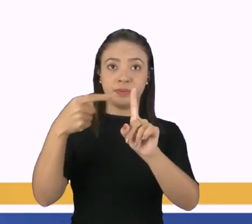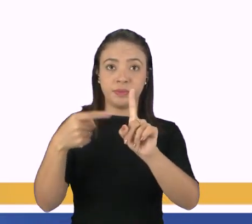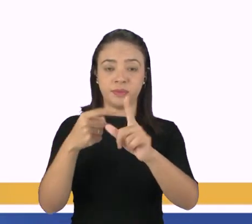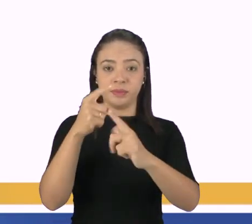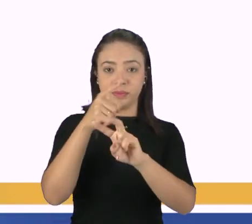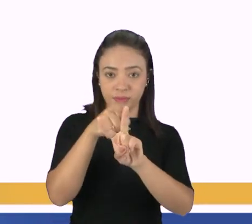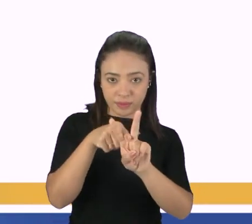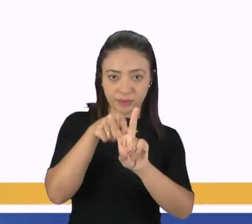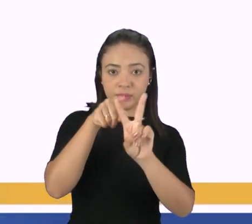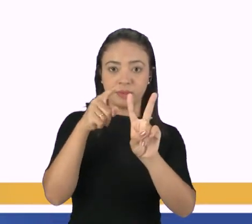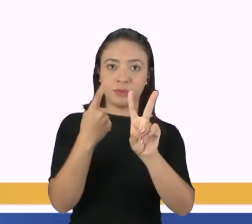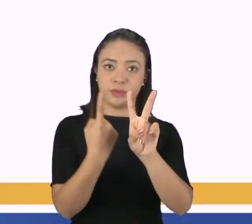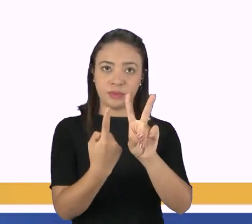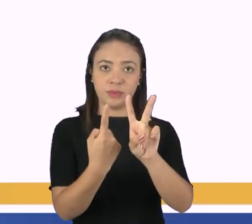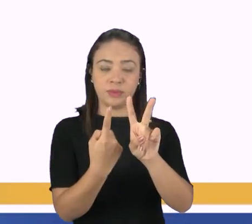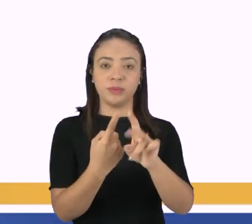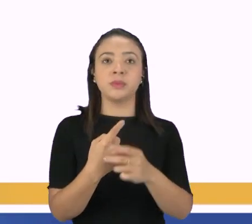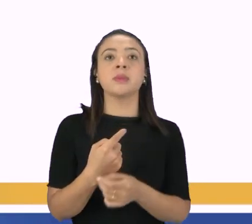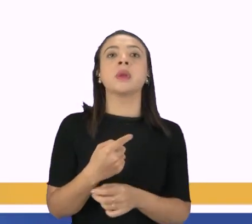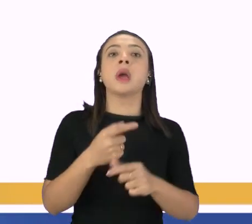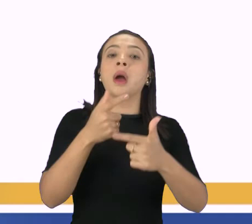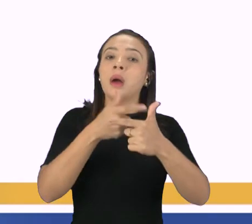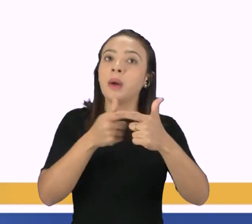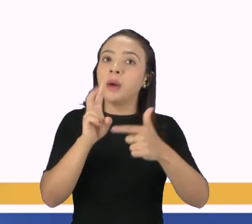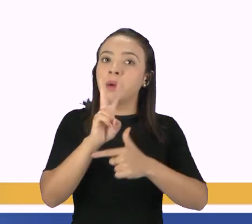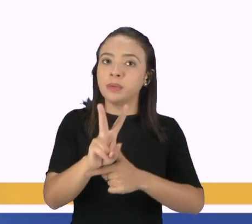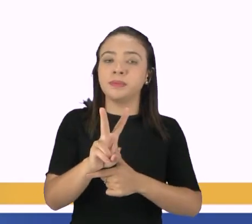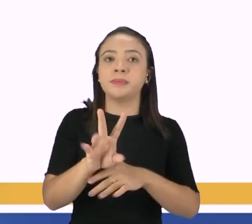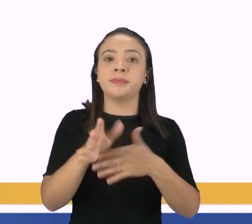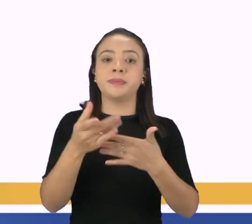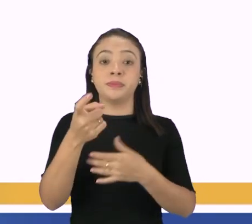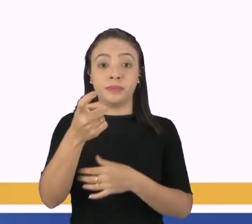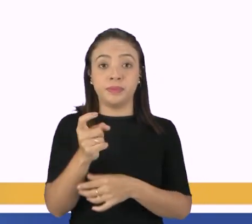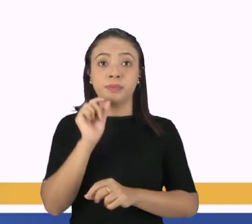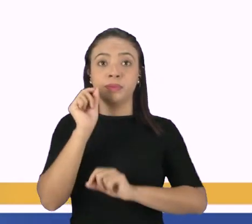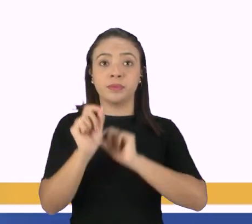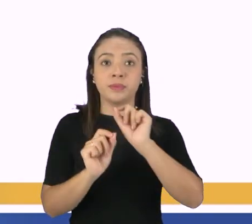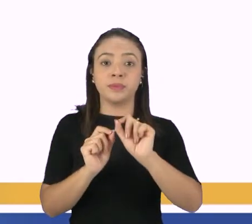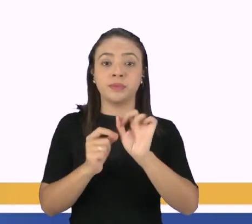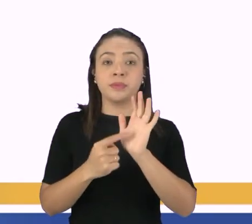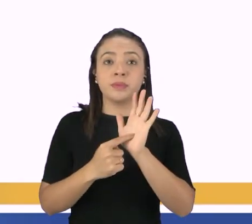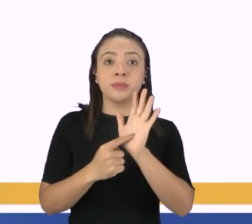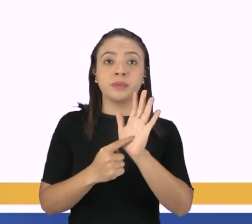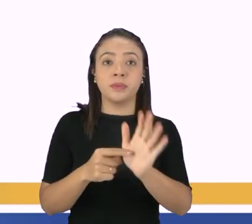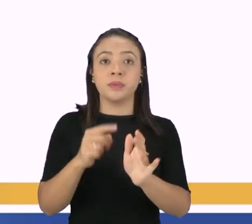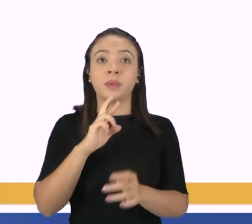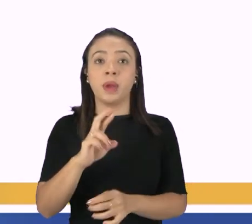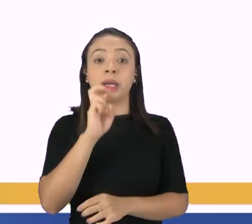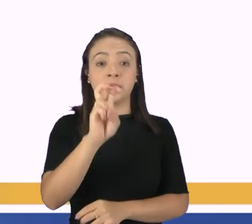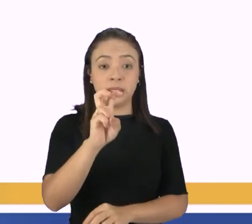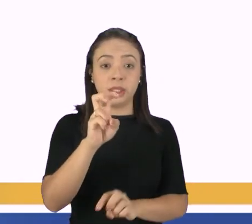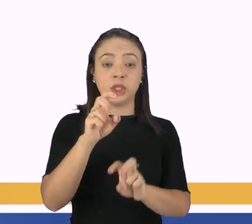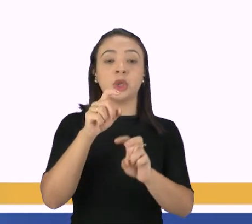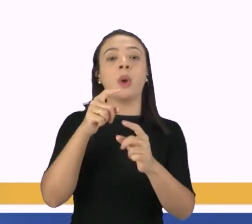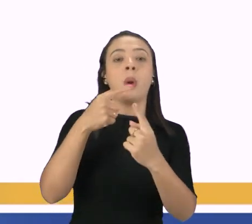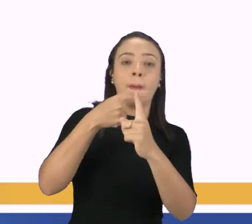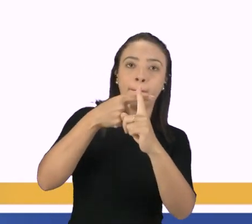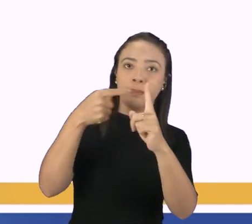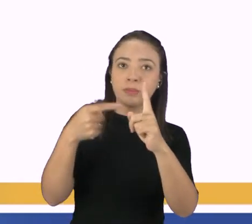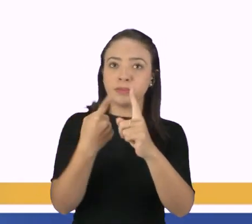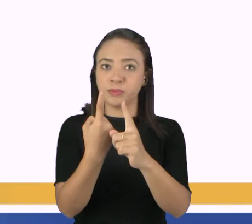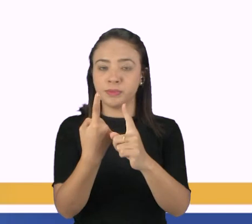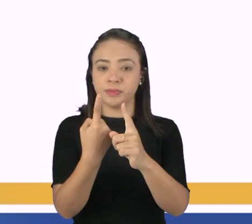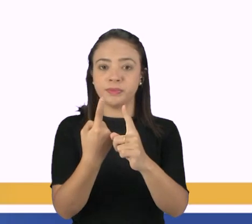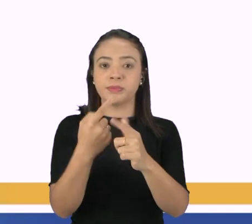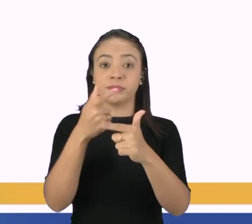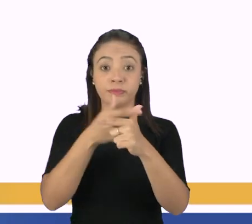1 sobre 2, certo? Então, o nosso x é igual a 5 mais ou menos 1 sobre 2, já que raiz de